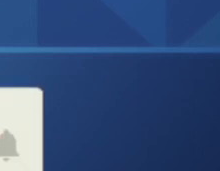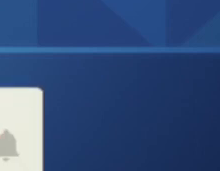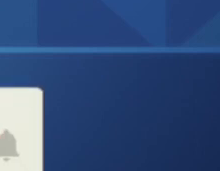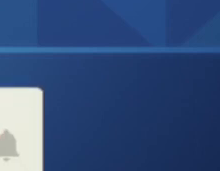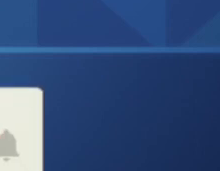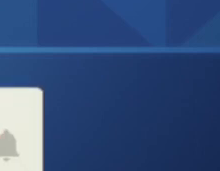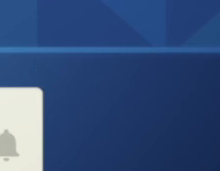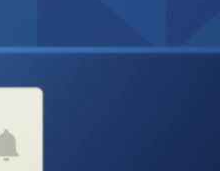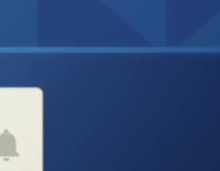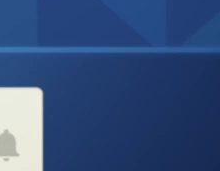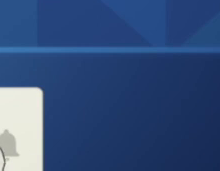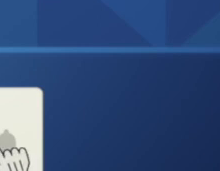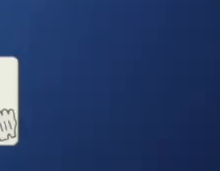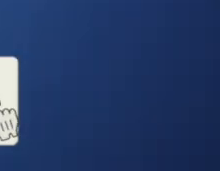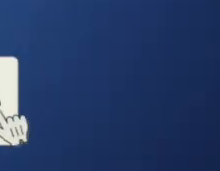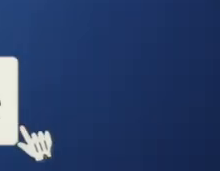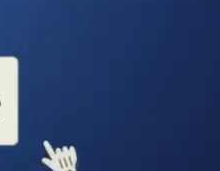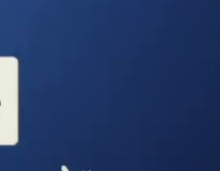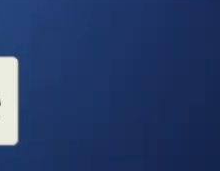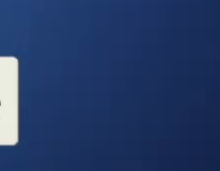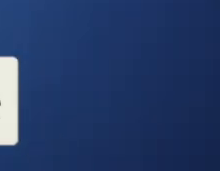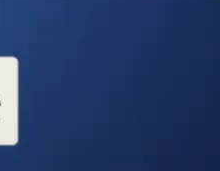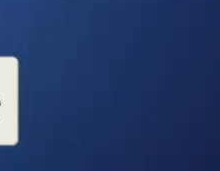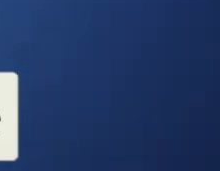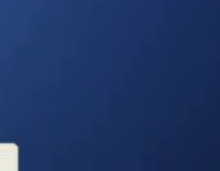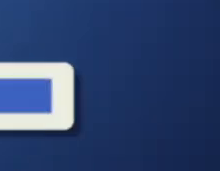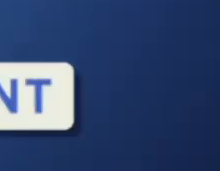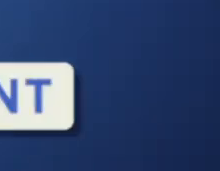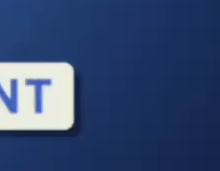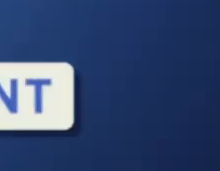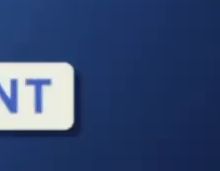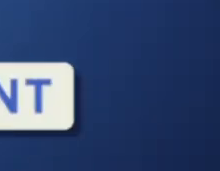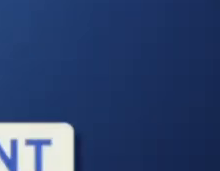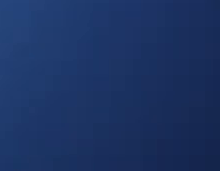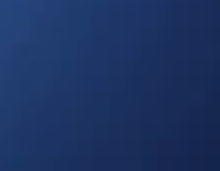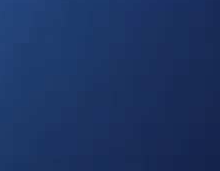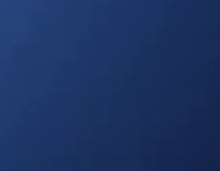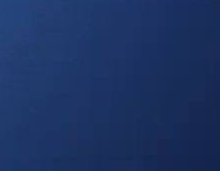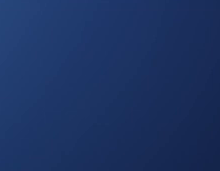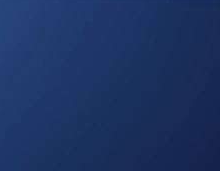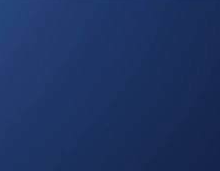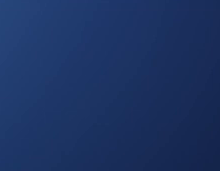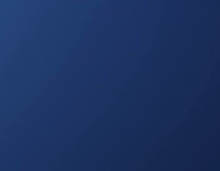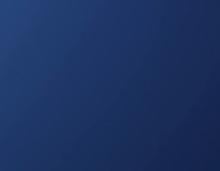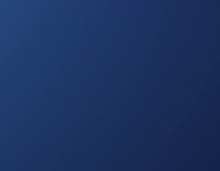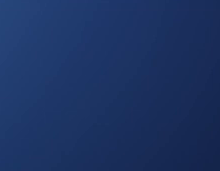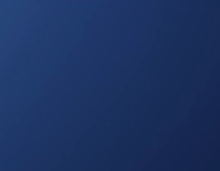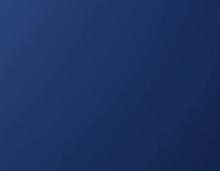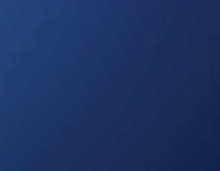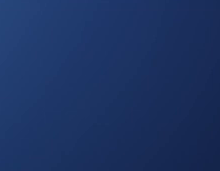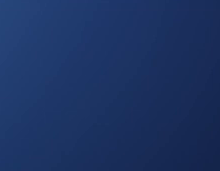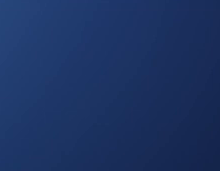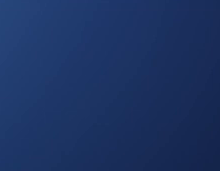no faktuais ke talua inskreva. No hanehan butaun notifikasan, hodifo komentari no fahetutan, ba media seru.